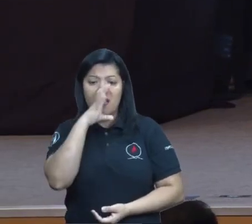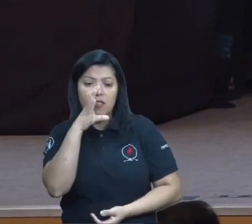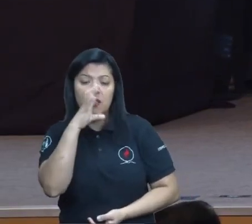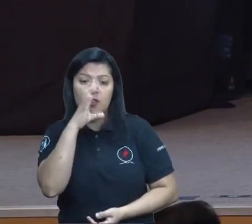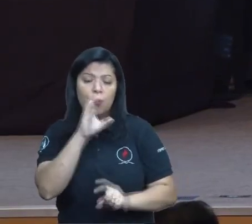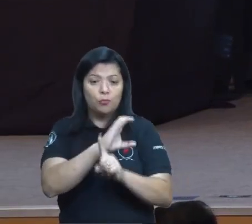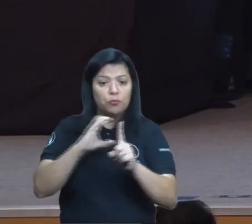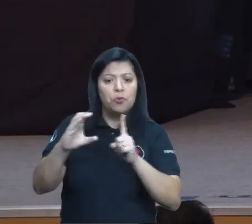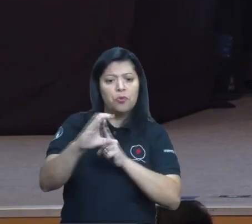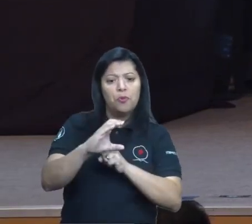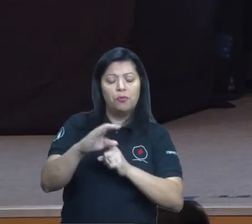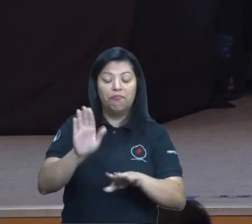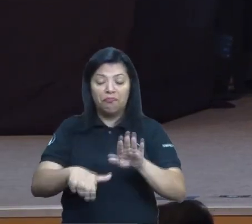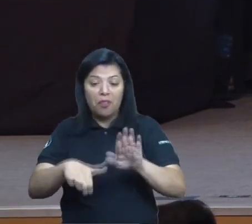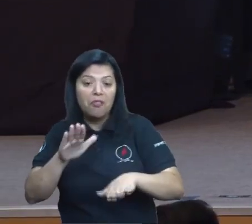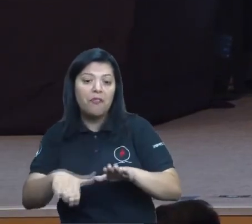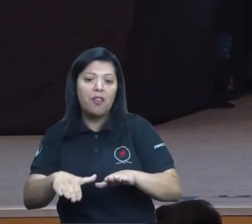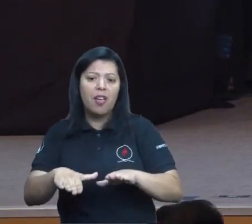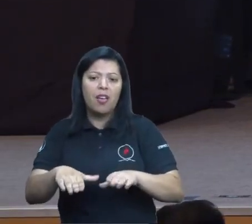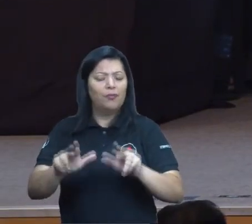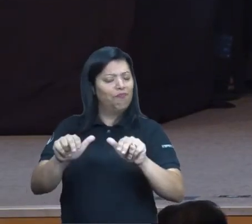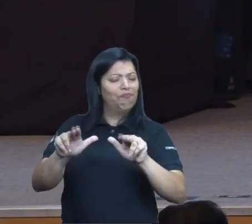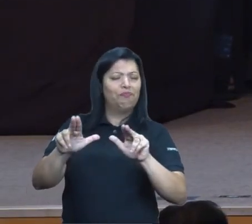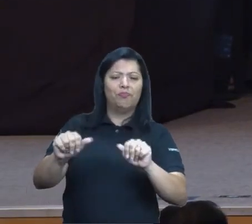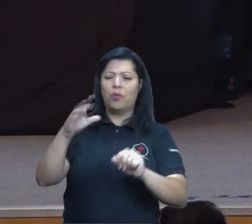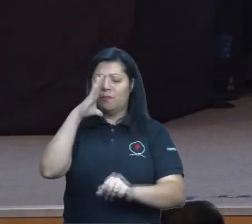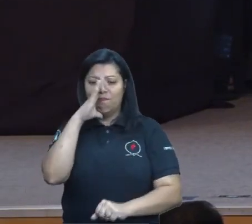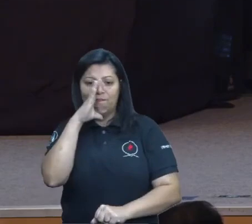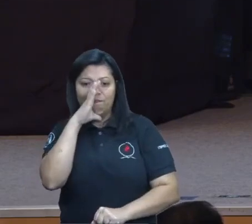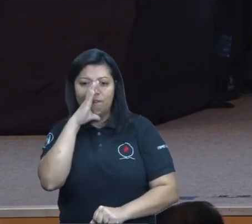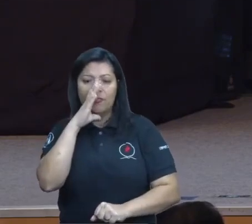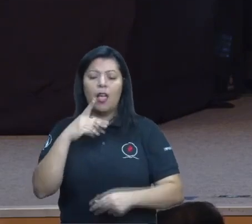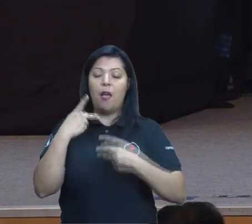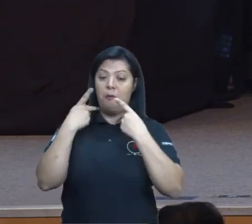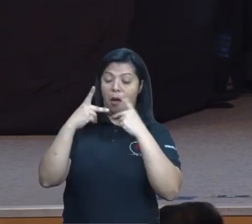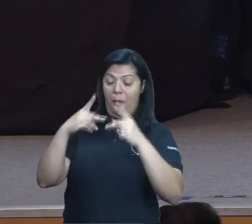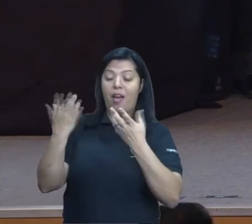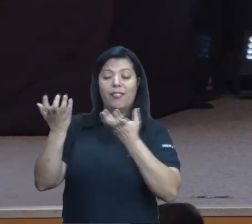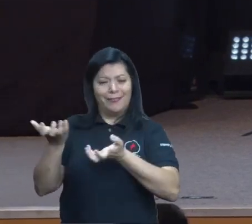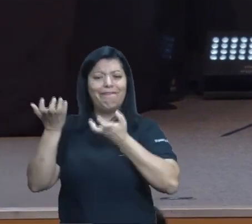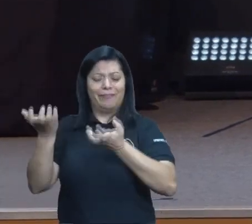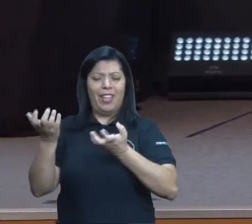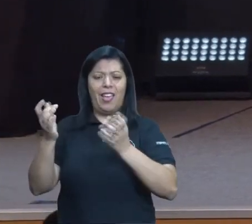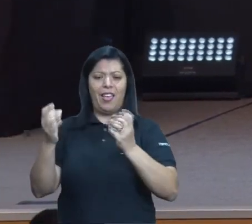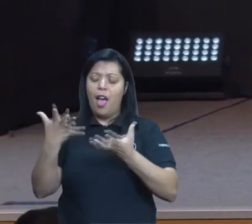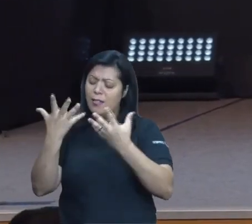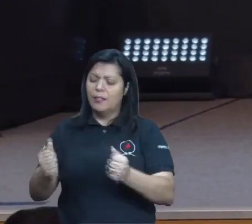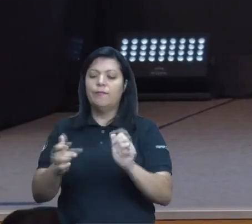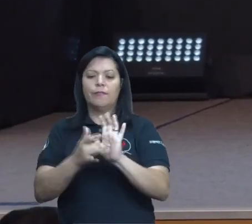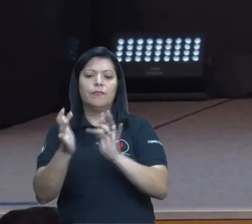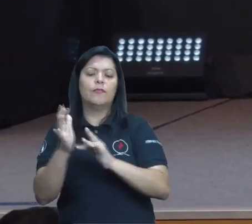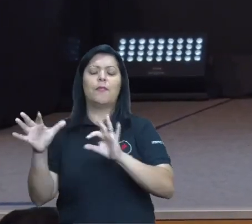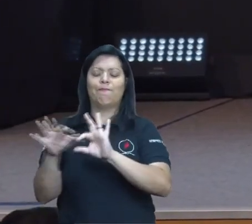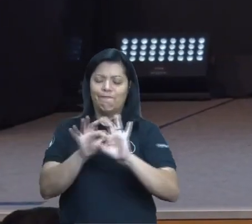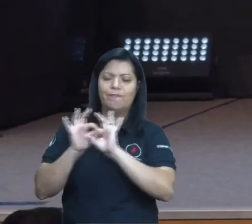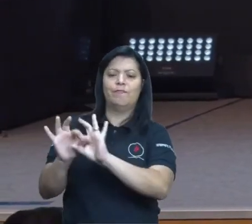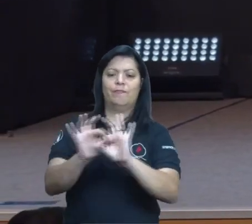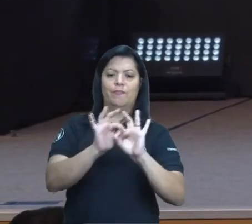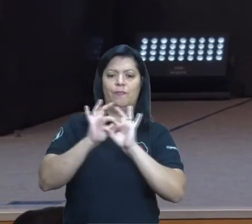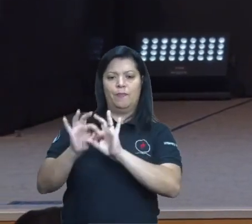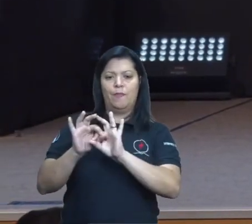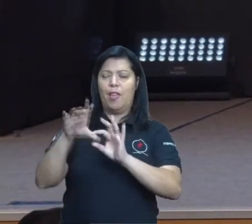você entregou sua vida para Jesus você nunca fez uma aliança com Deus da Bíblia Deus dos Milagres o Deus da